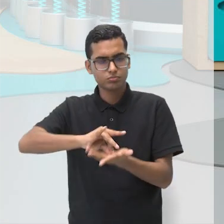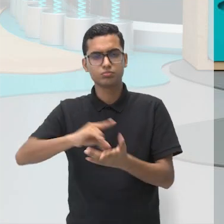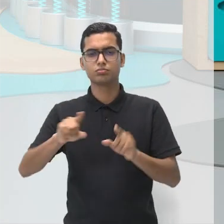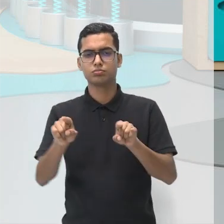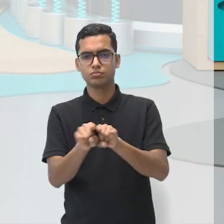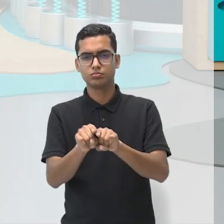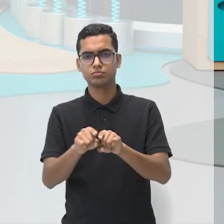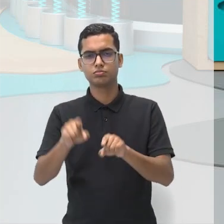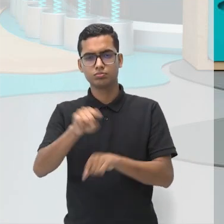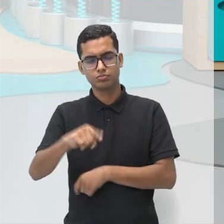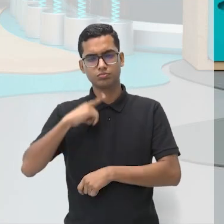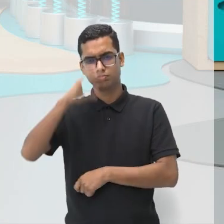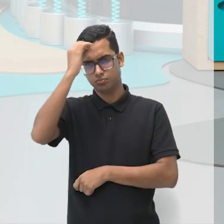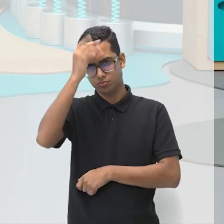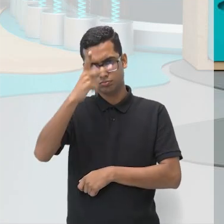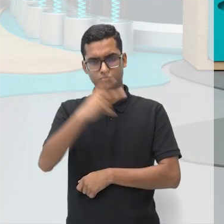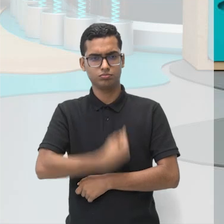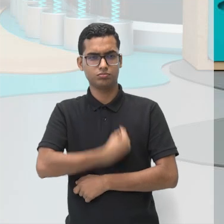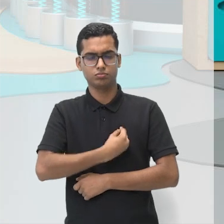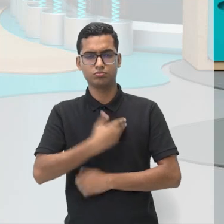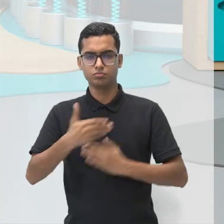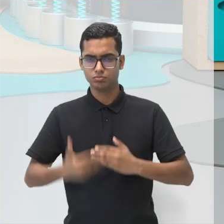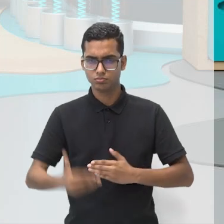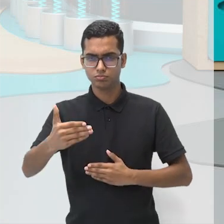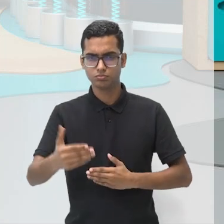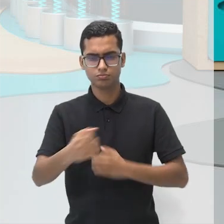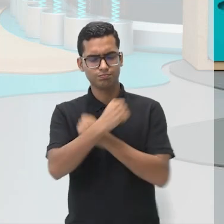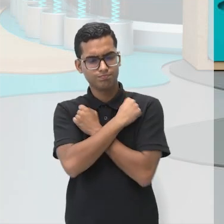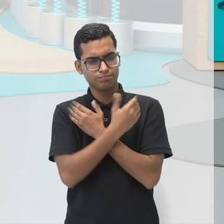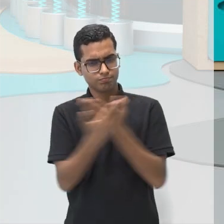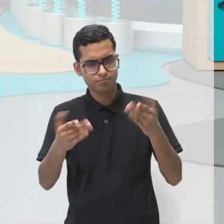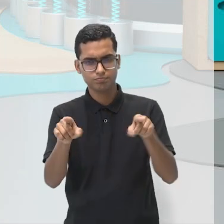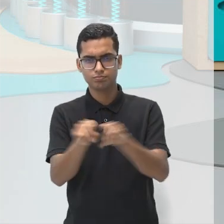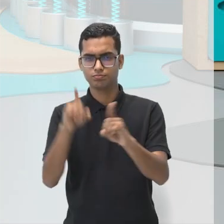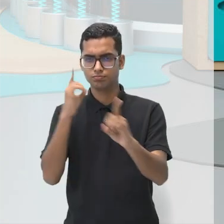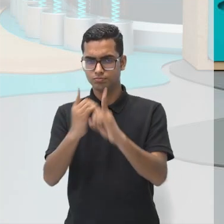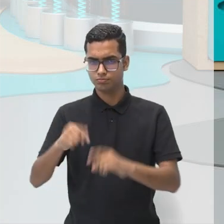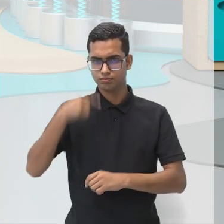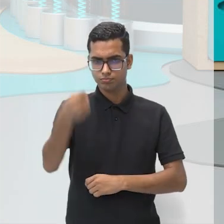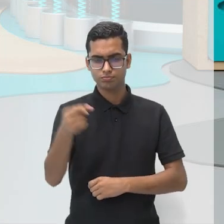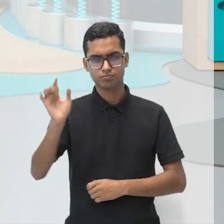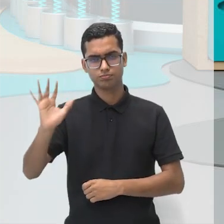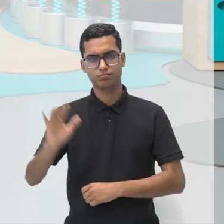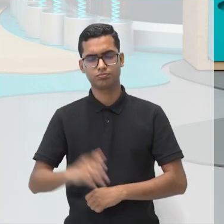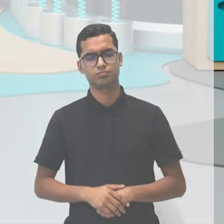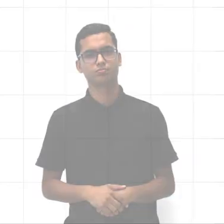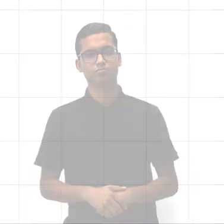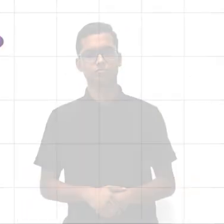bastante e levem esse conhecimento para a vida de vocês. Um forte abraço e até a próxima.